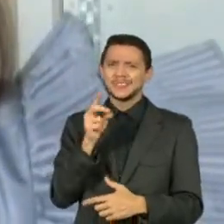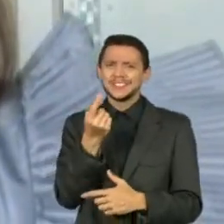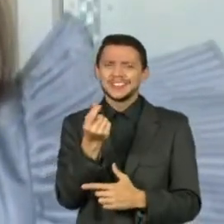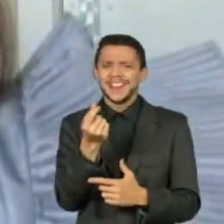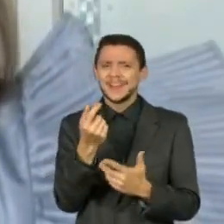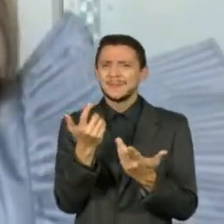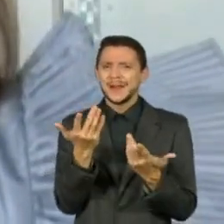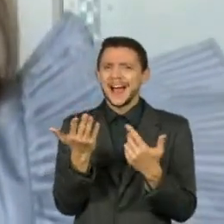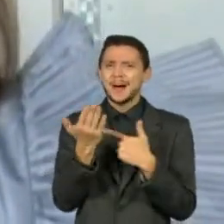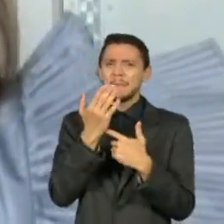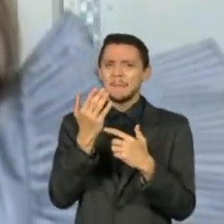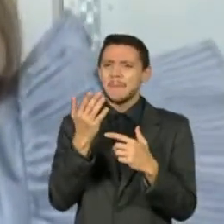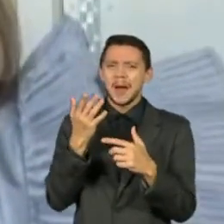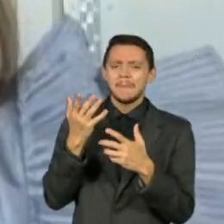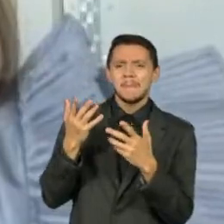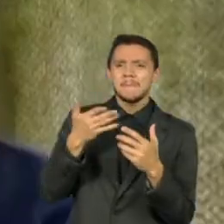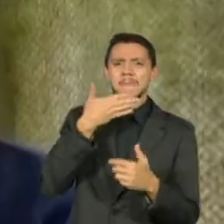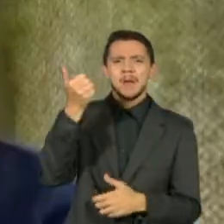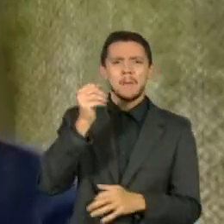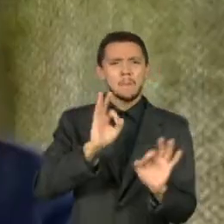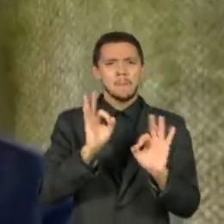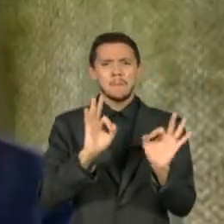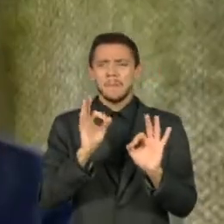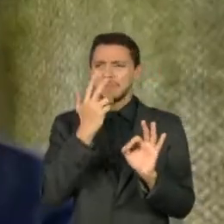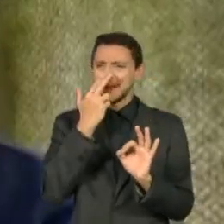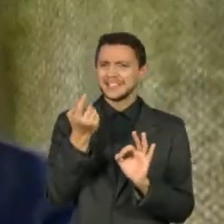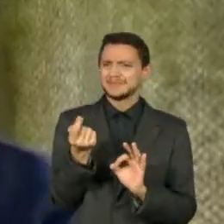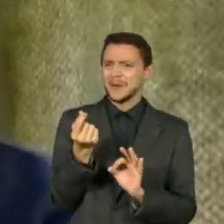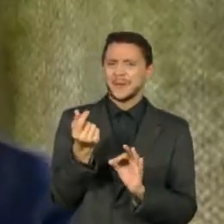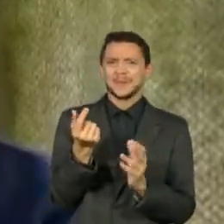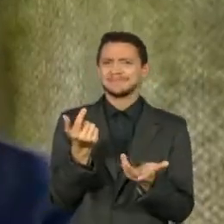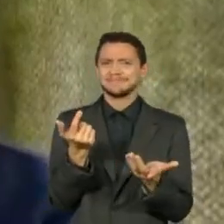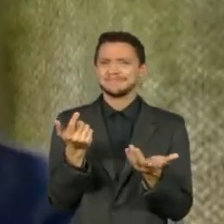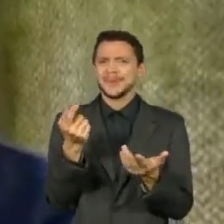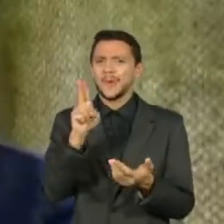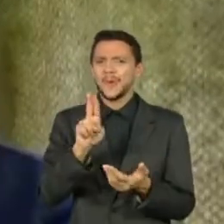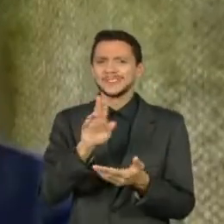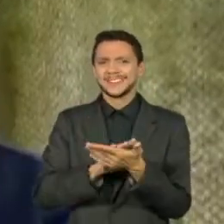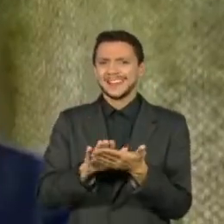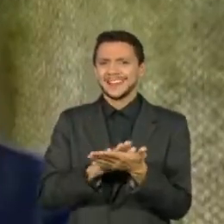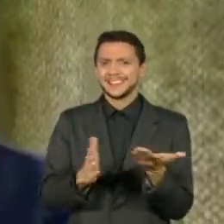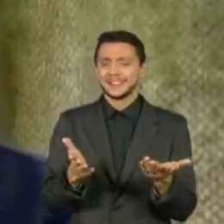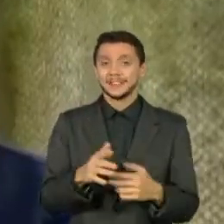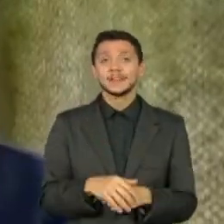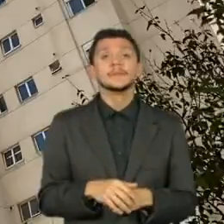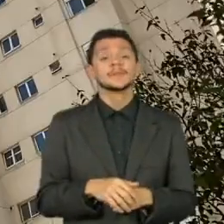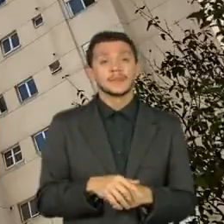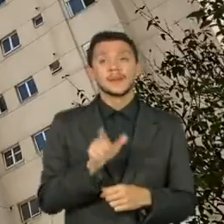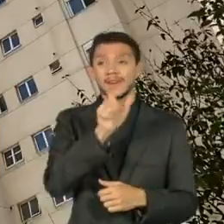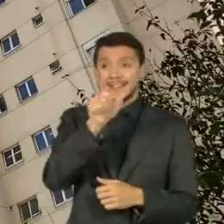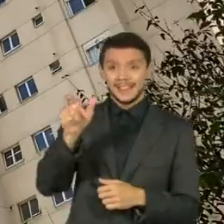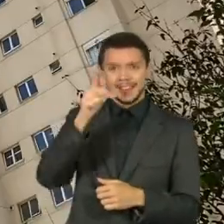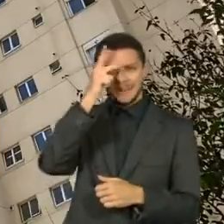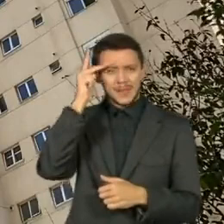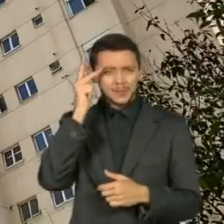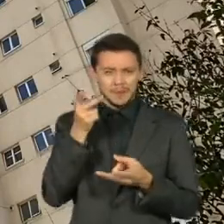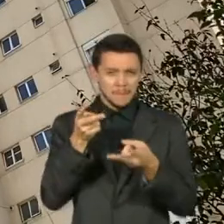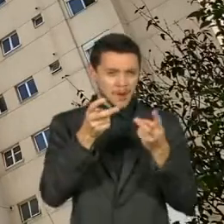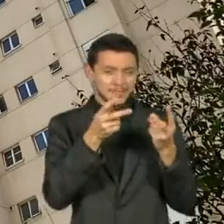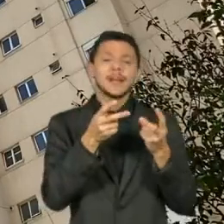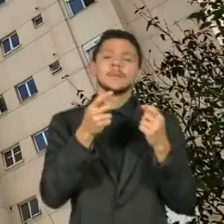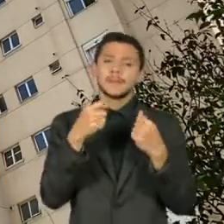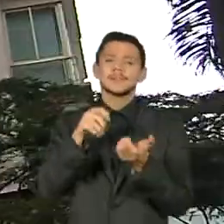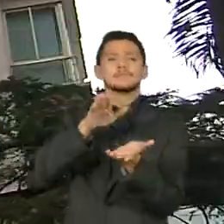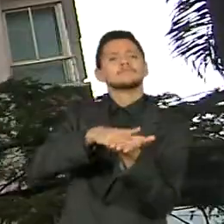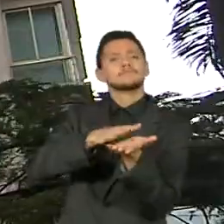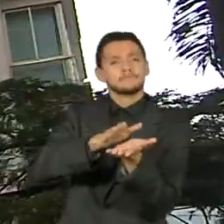proporção? Essa conta parece que nunca fecha. O urbanista lembra que os cidadãos que têm essa percepção devem cobrar as